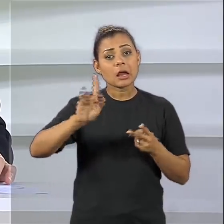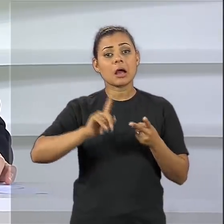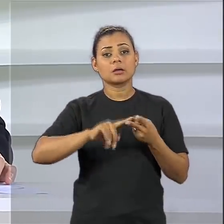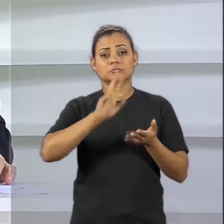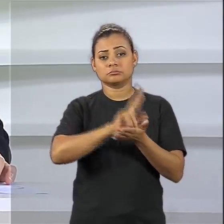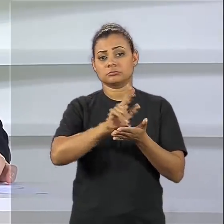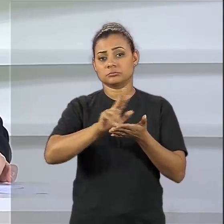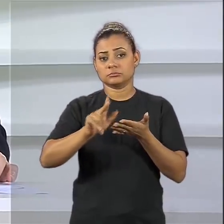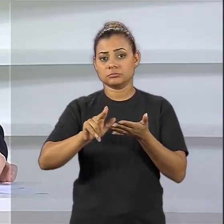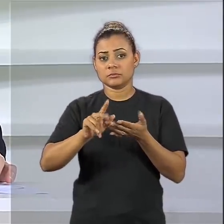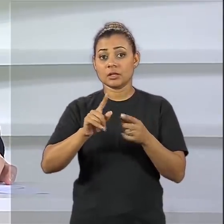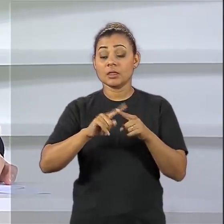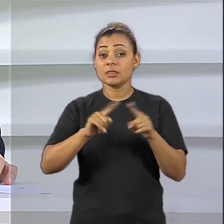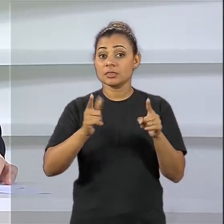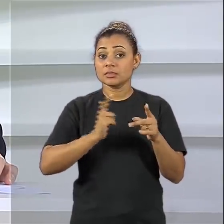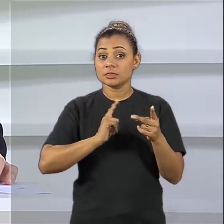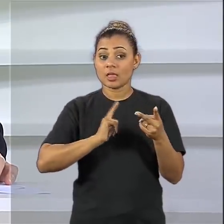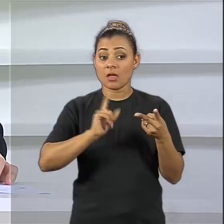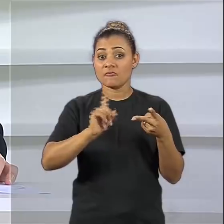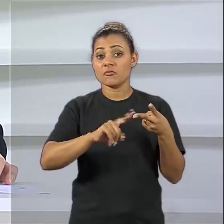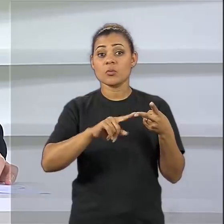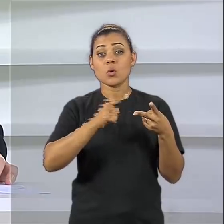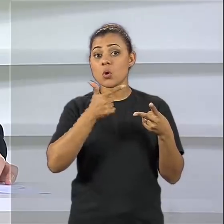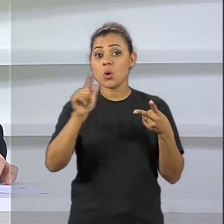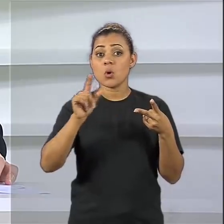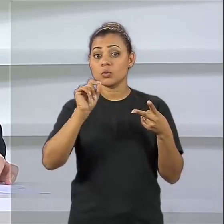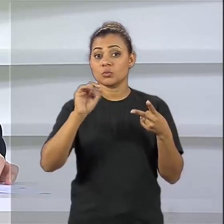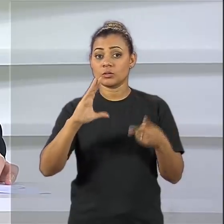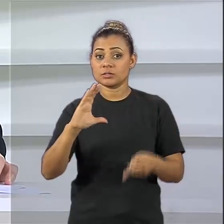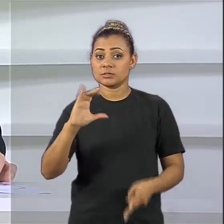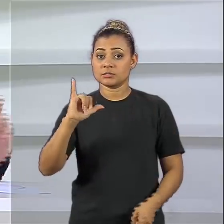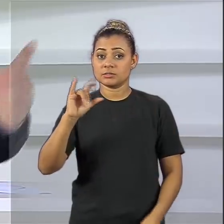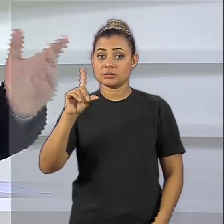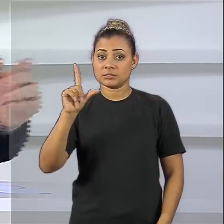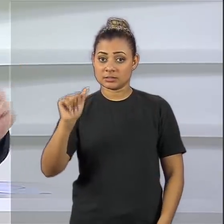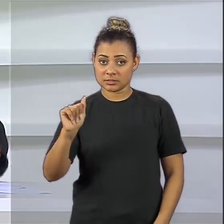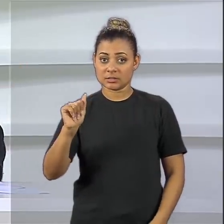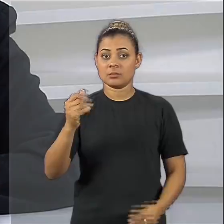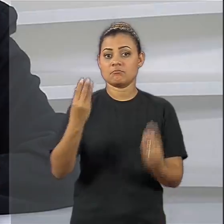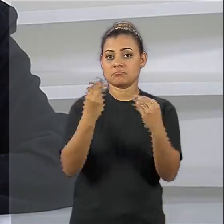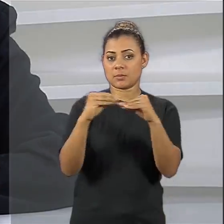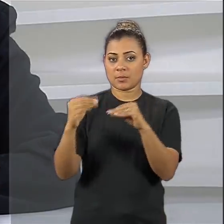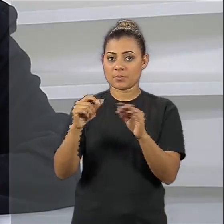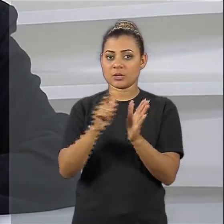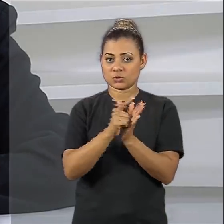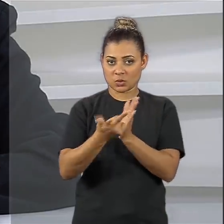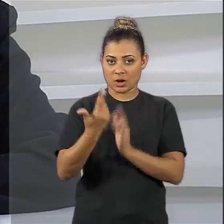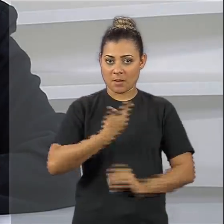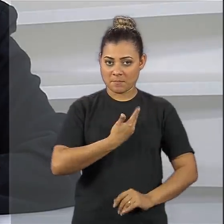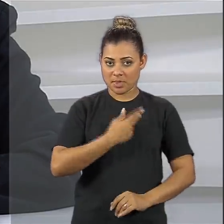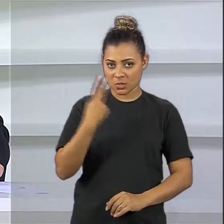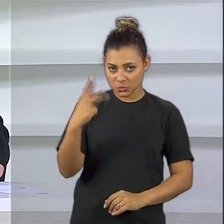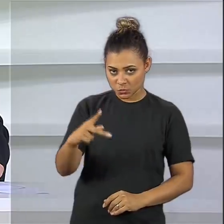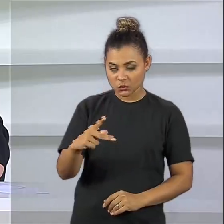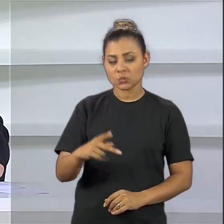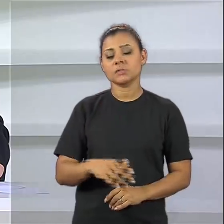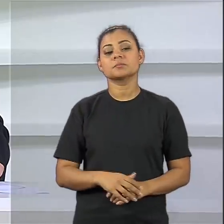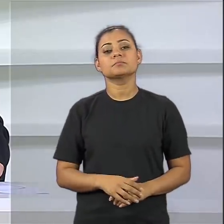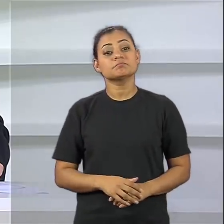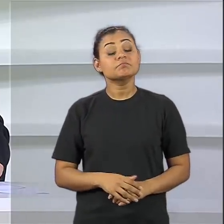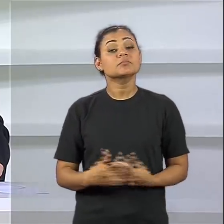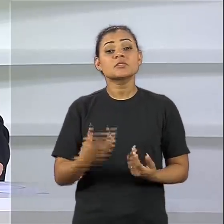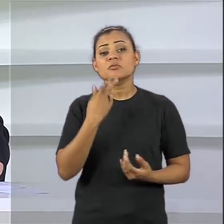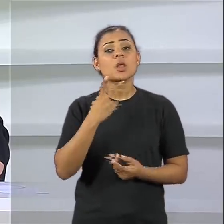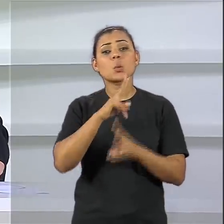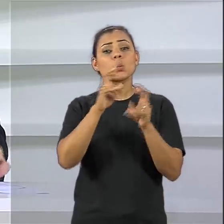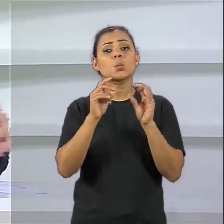candidatos. Houve uma outra coluna também da Cida Damasco, sua companheira de jornal, falando o seguinte,